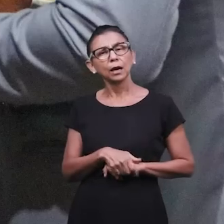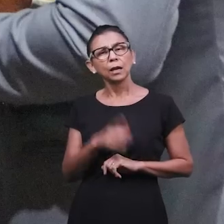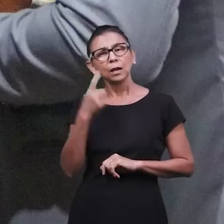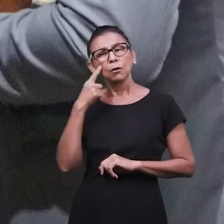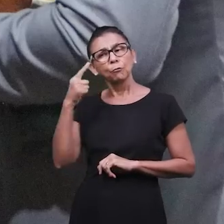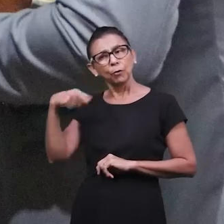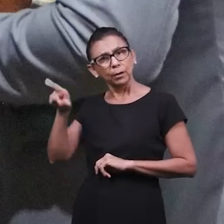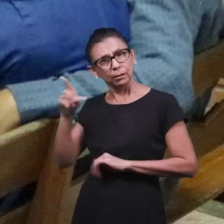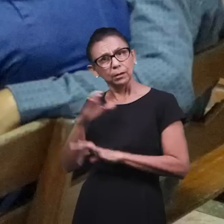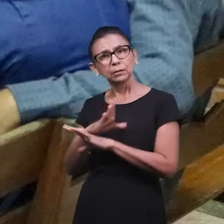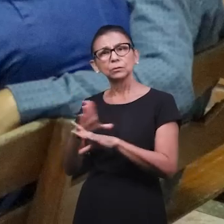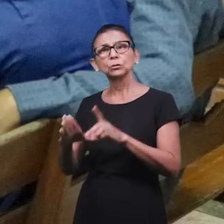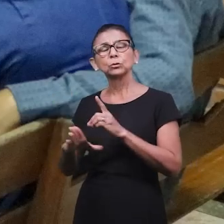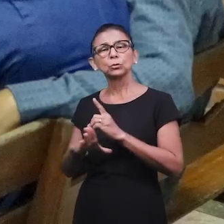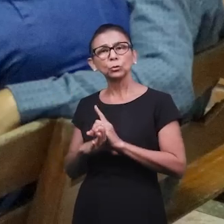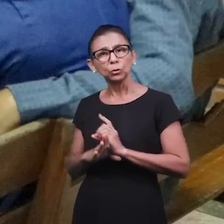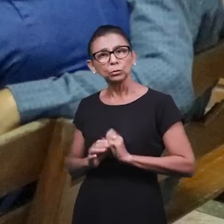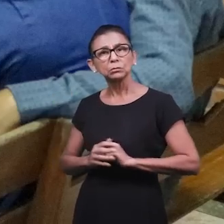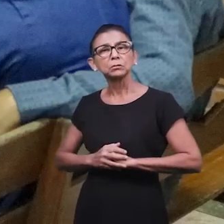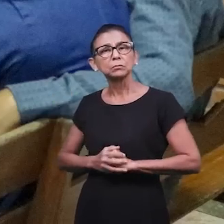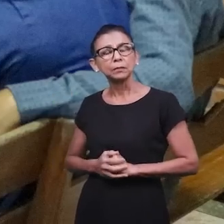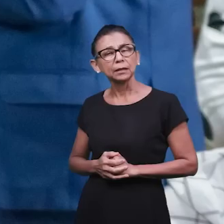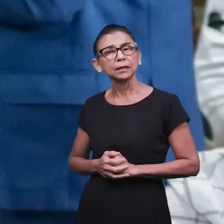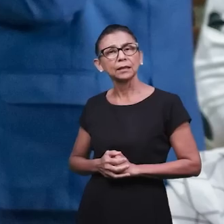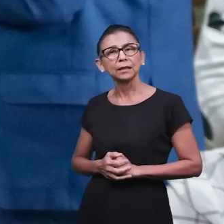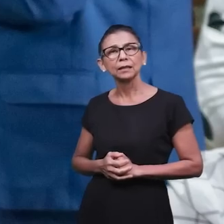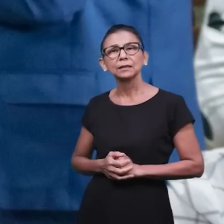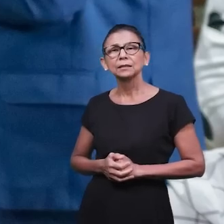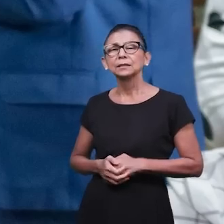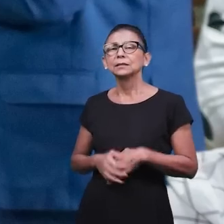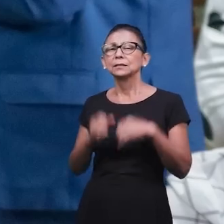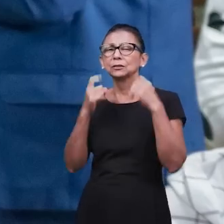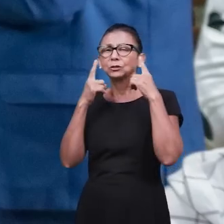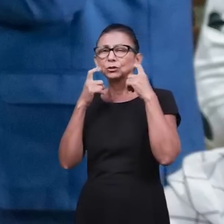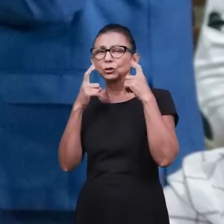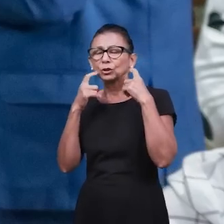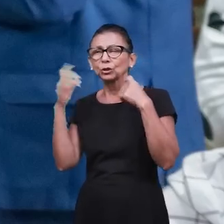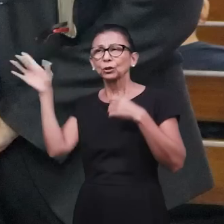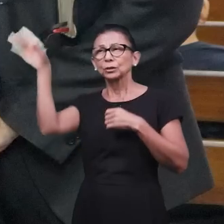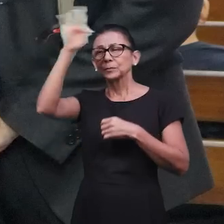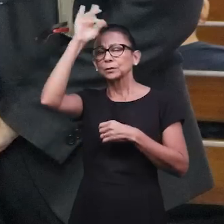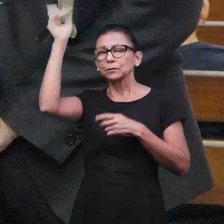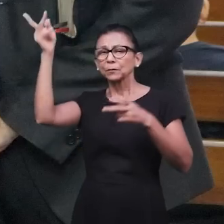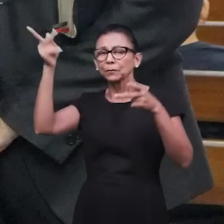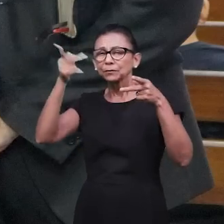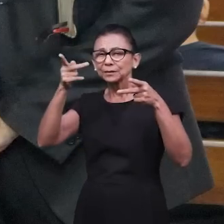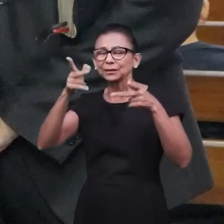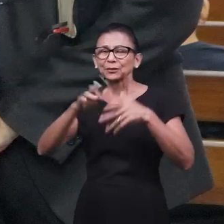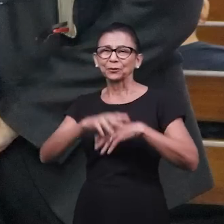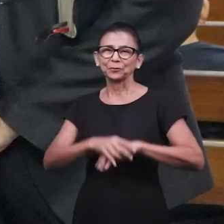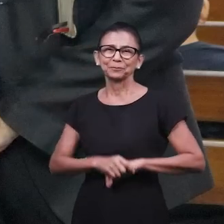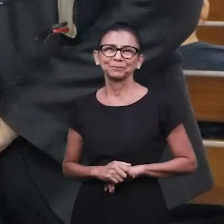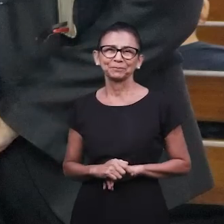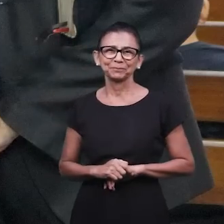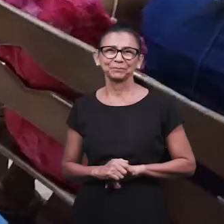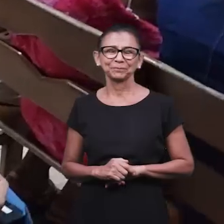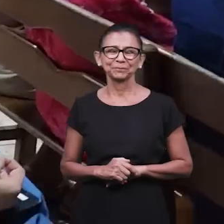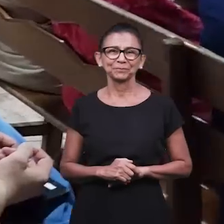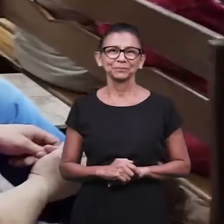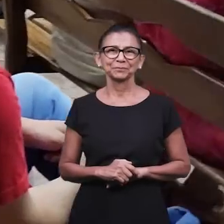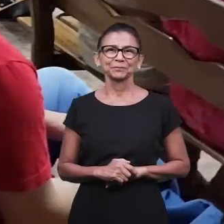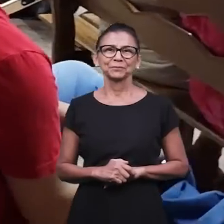assistido, confessou o Senhor na sua vida e quebrantou-se com a visitação do Espírito Santo. Louvado seja o nome do Senhor!